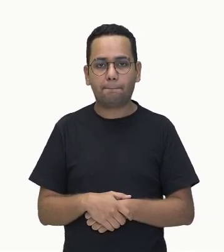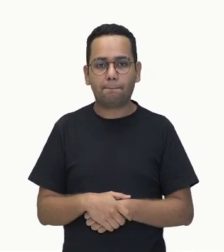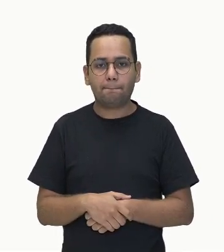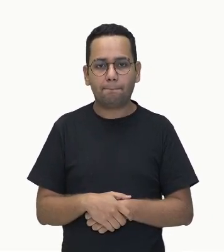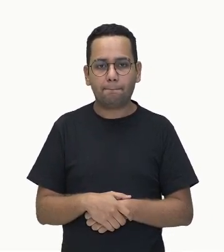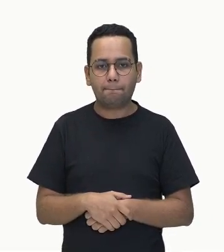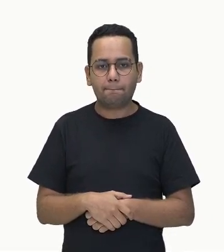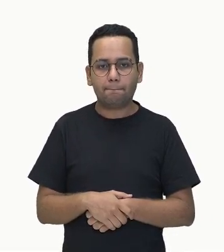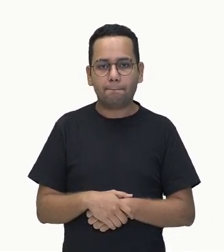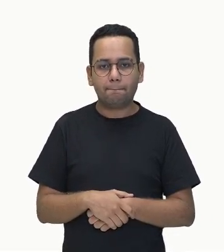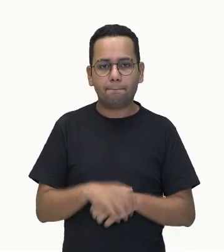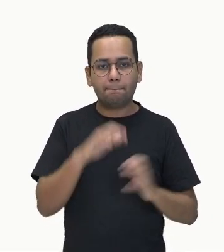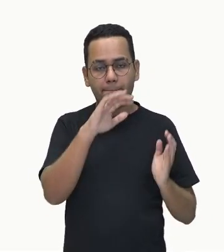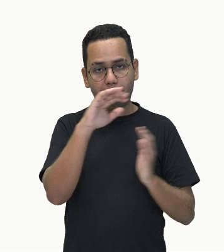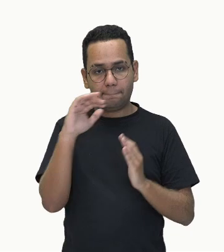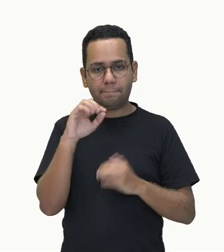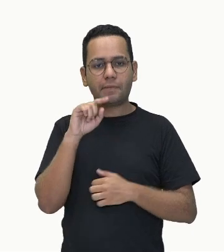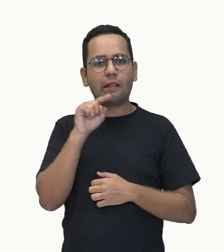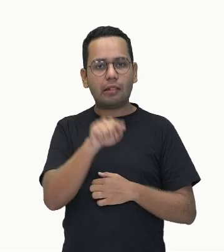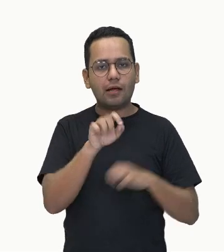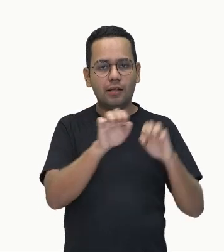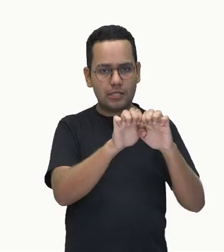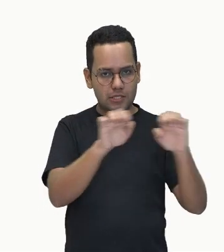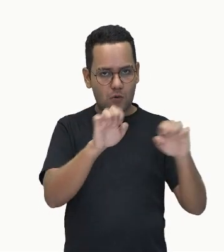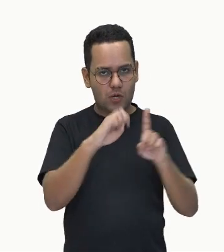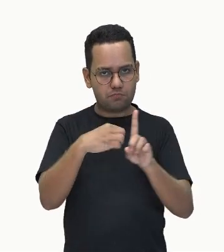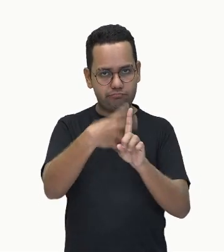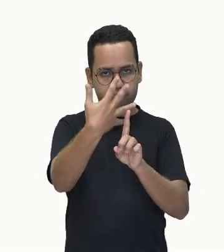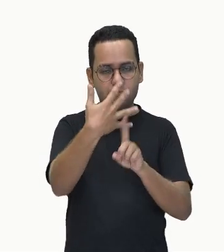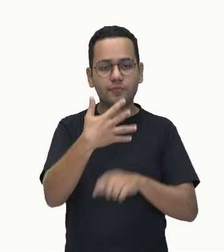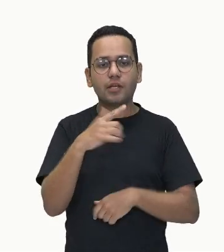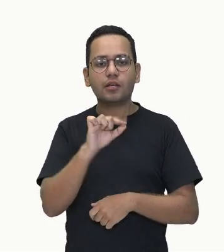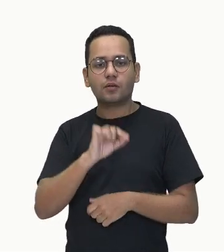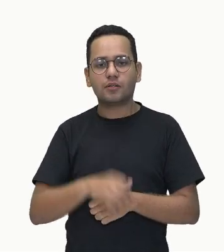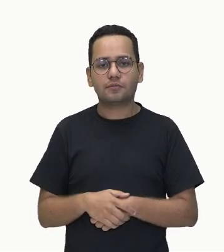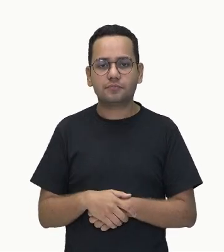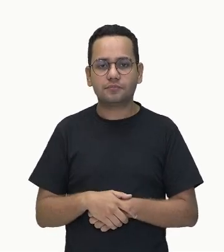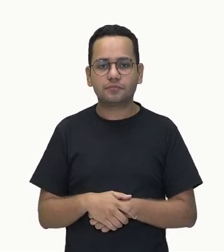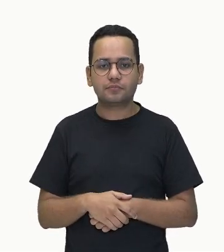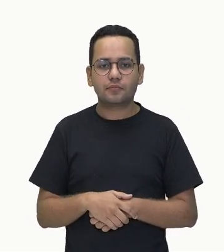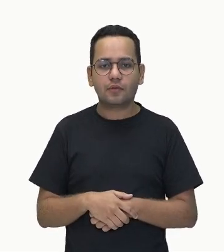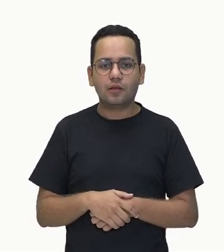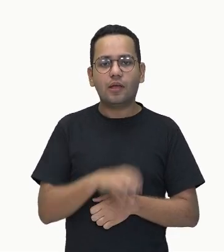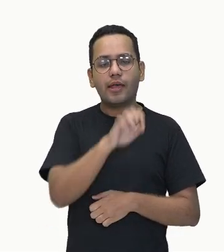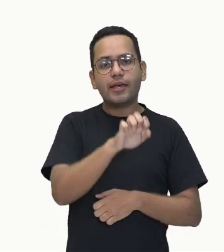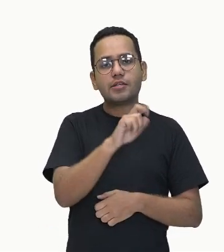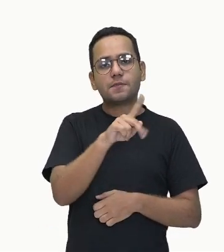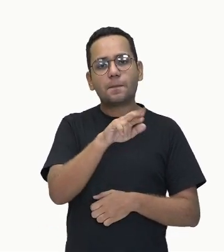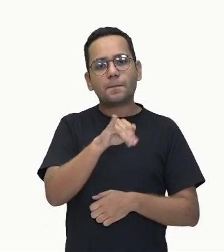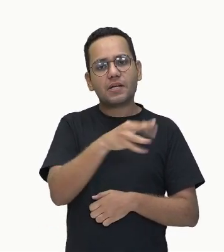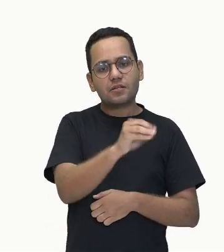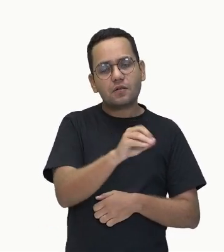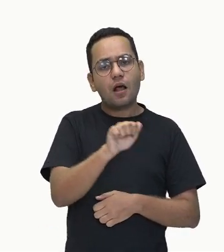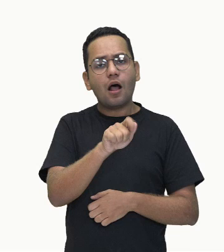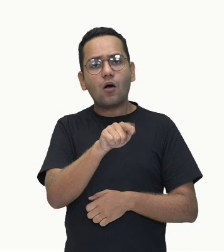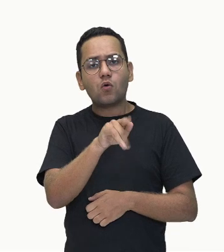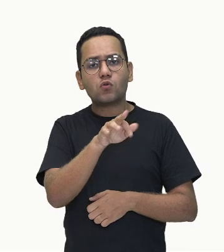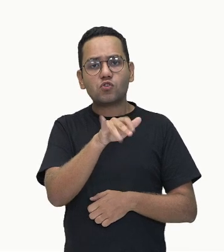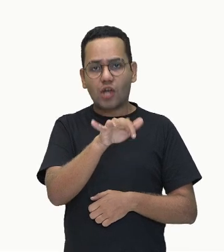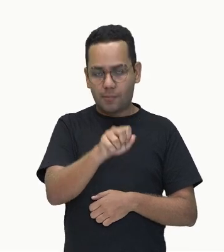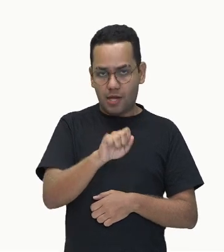equações são expressões algébricas que apresentam pelo menos um valor